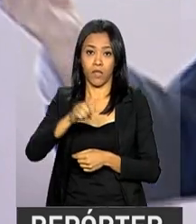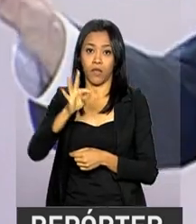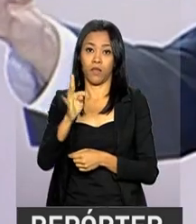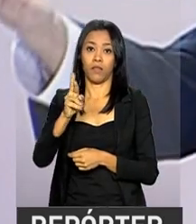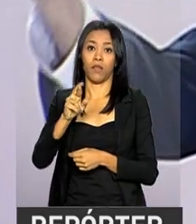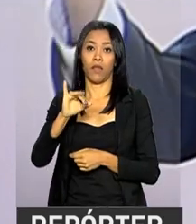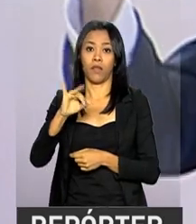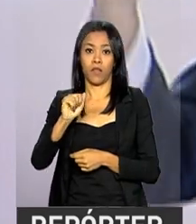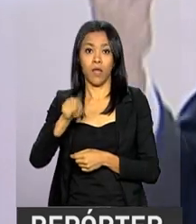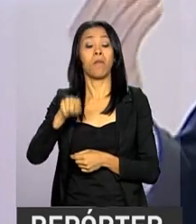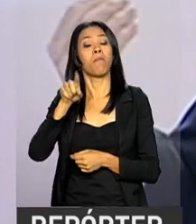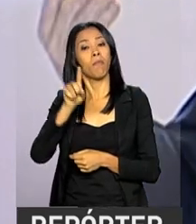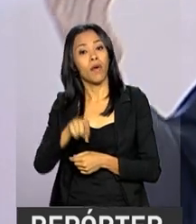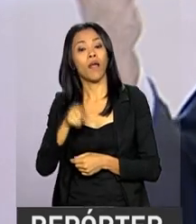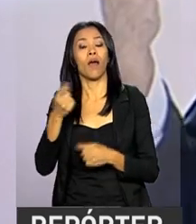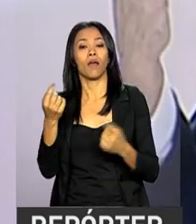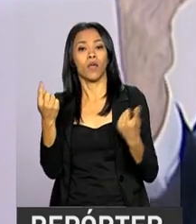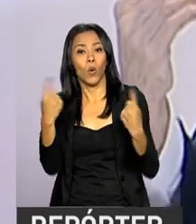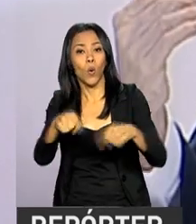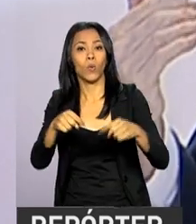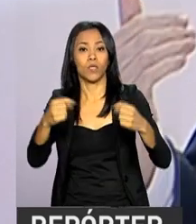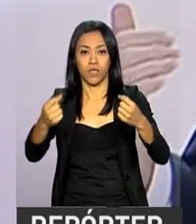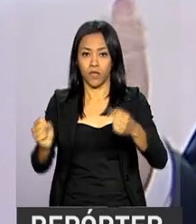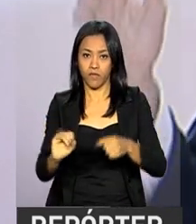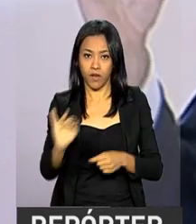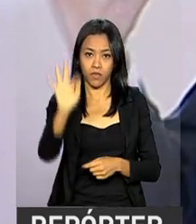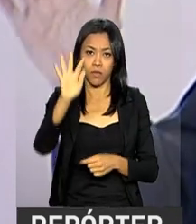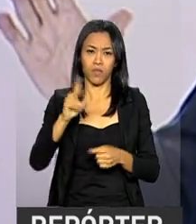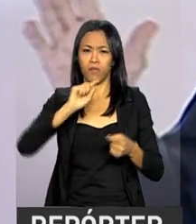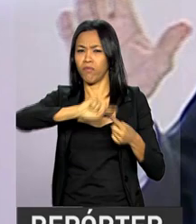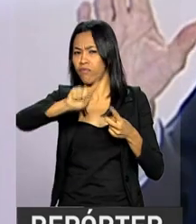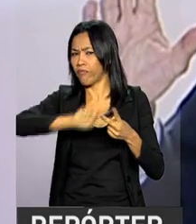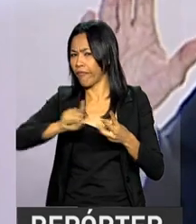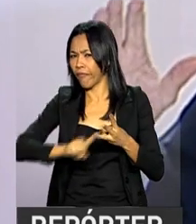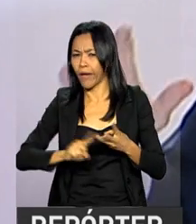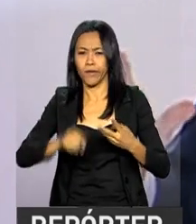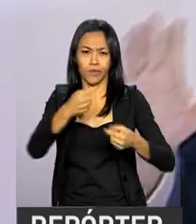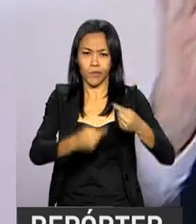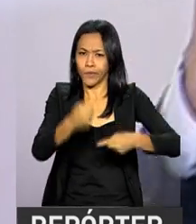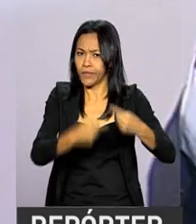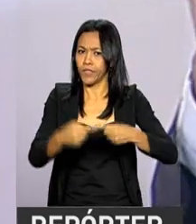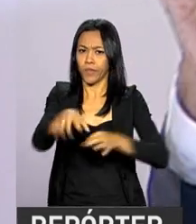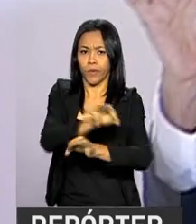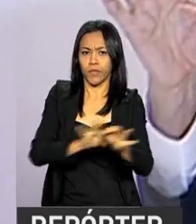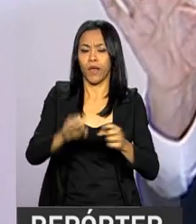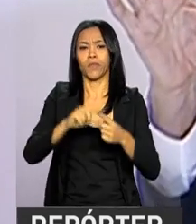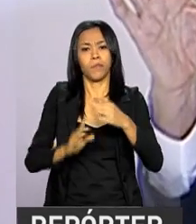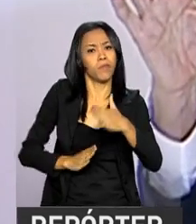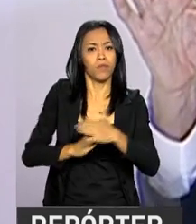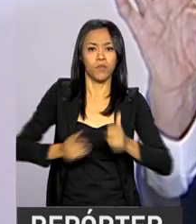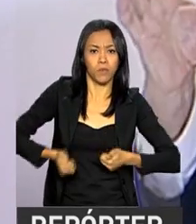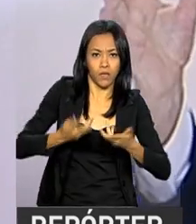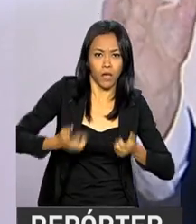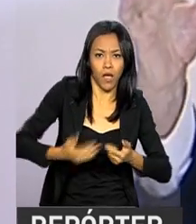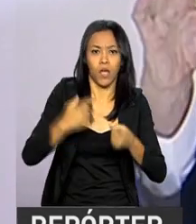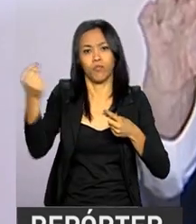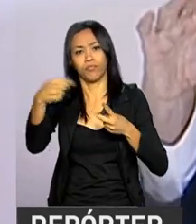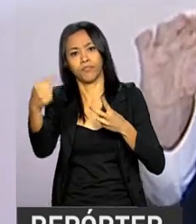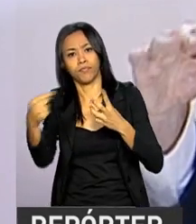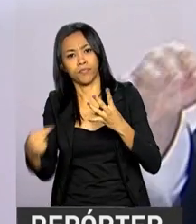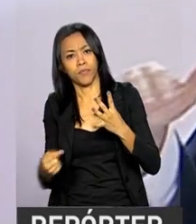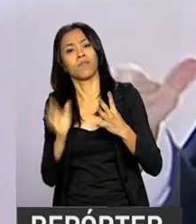inflação a todas as demais políticas feitas o teto de gastos ea tetra e tudo mas está sendo feito